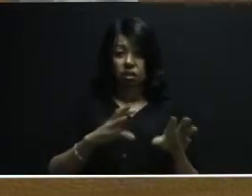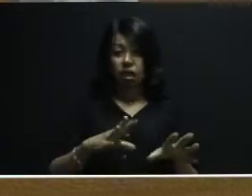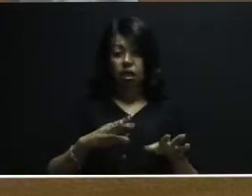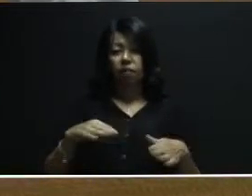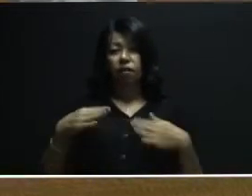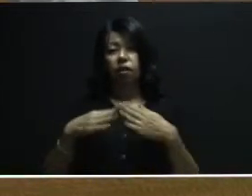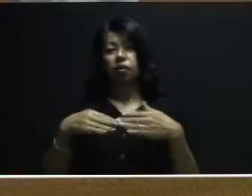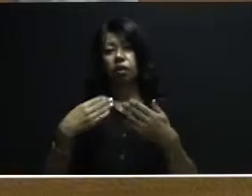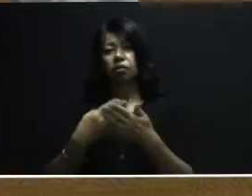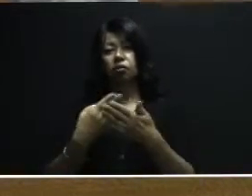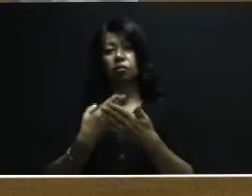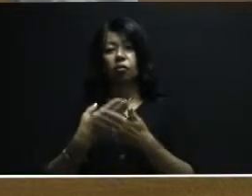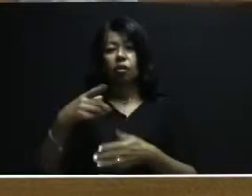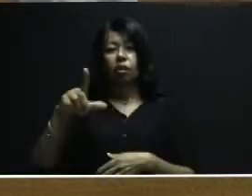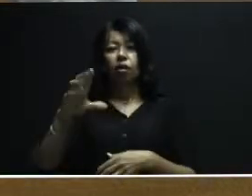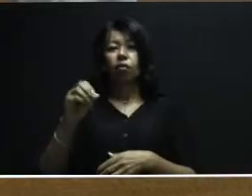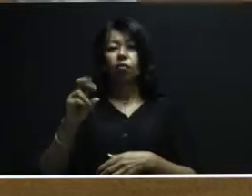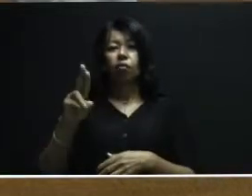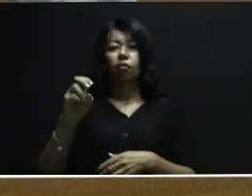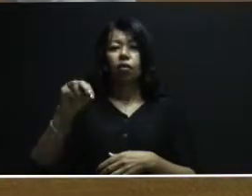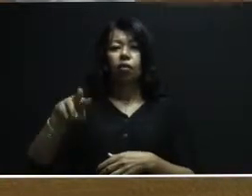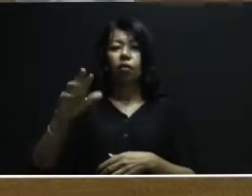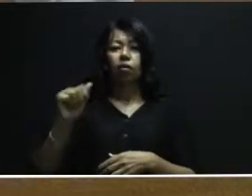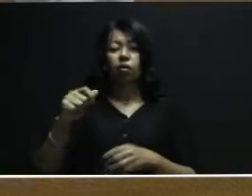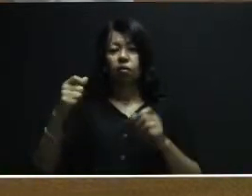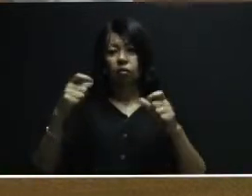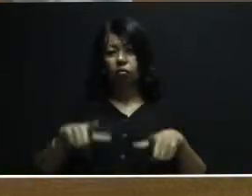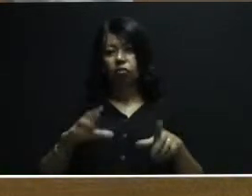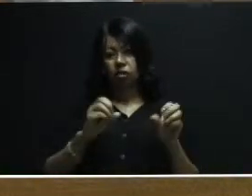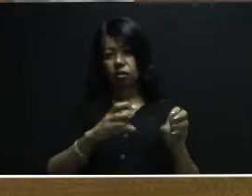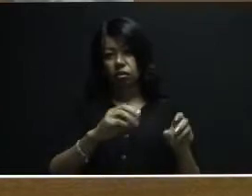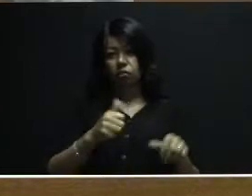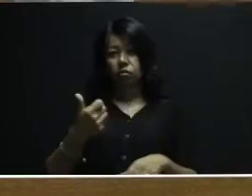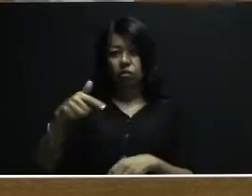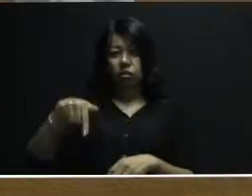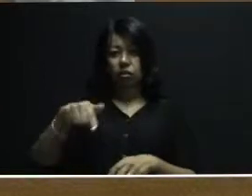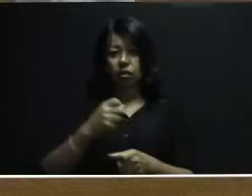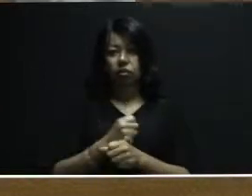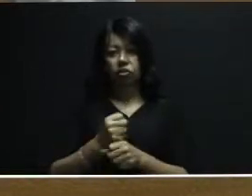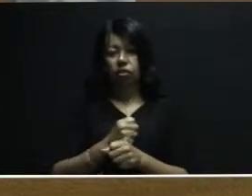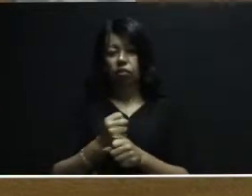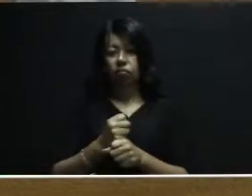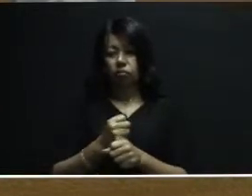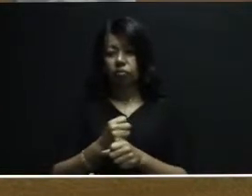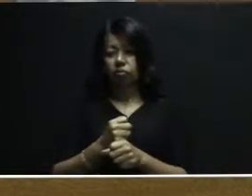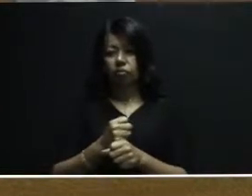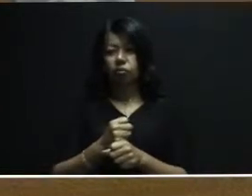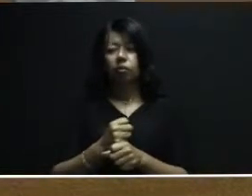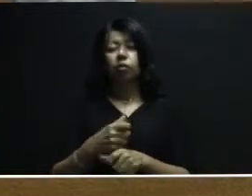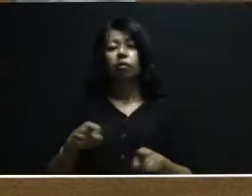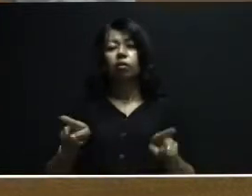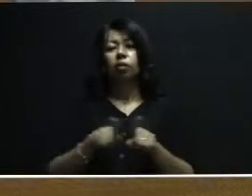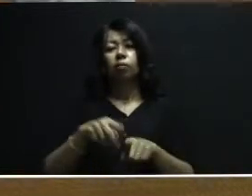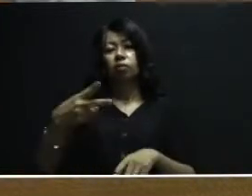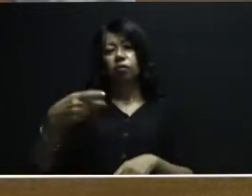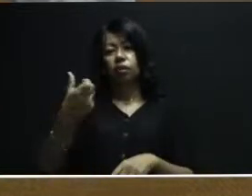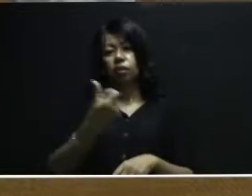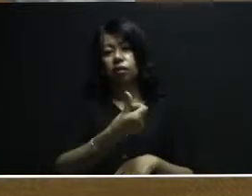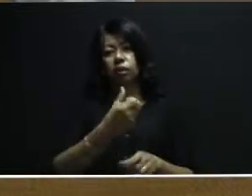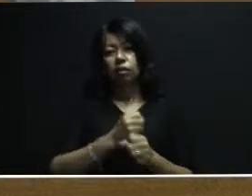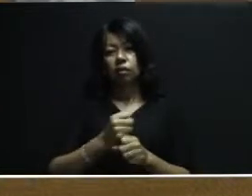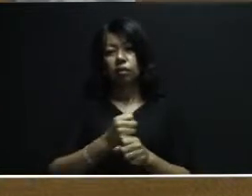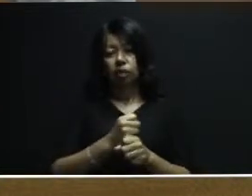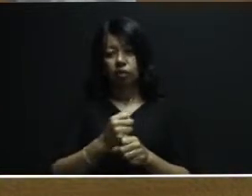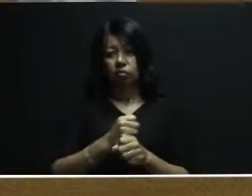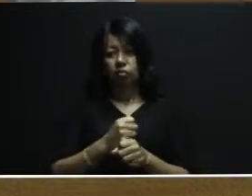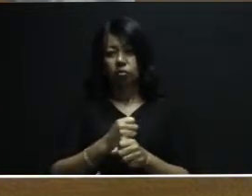Colégio Bernardo Maria de Lorena, onde eu lecionei durante 17 anos, lecionei 26 anos